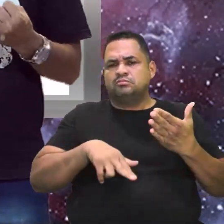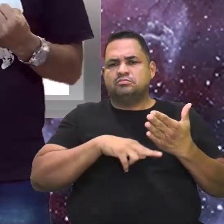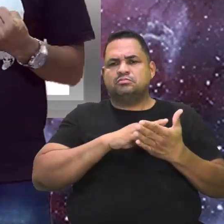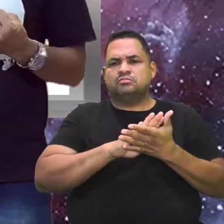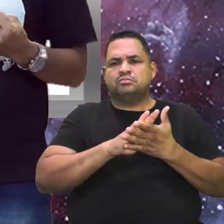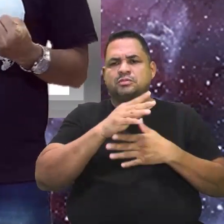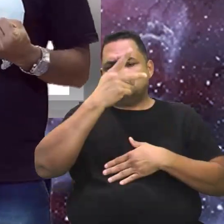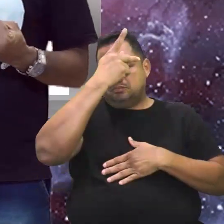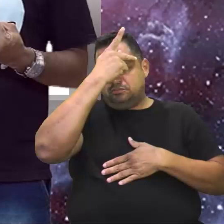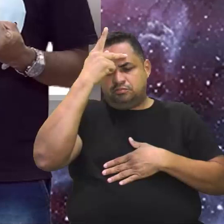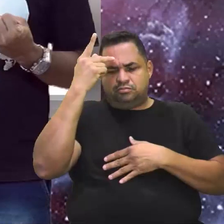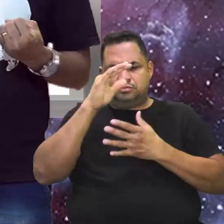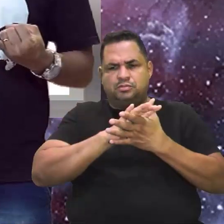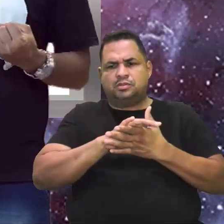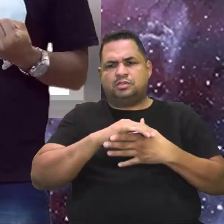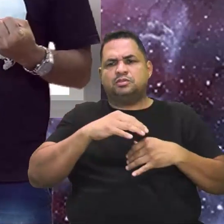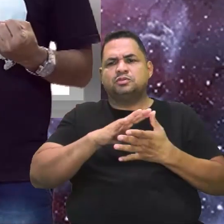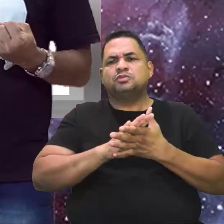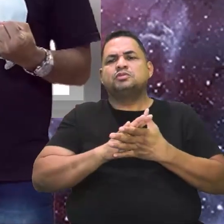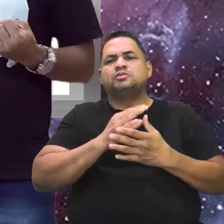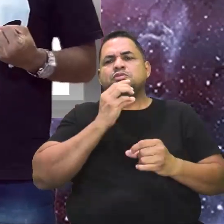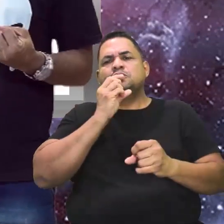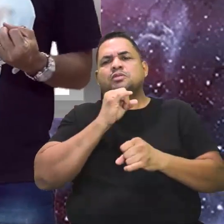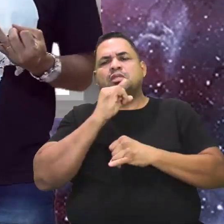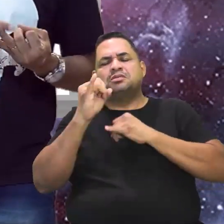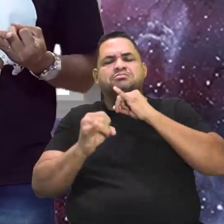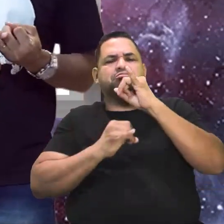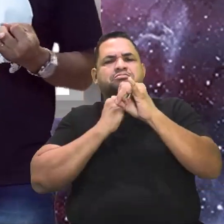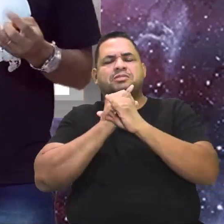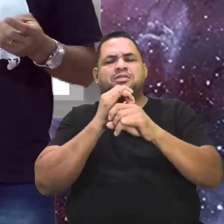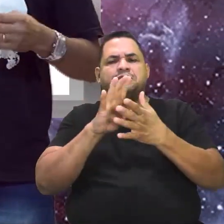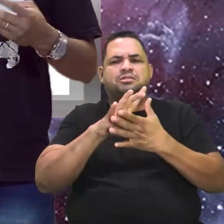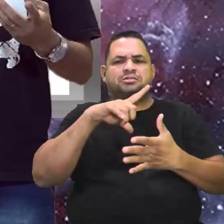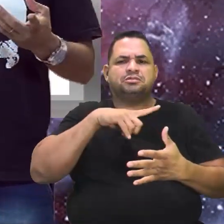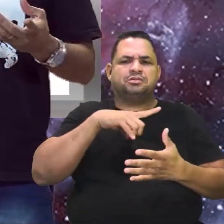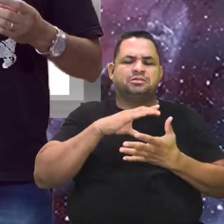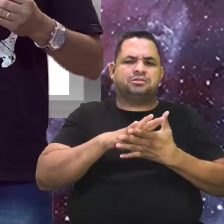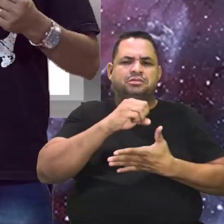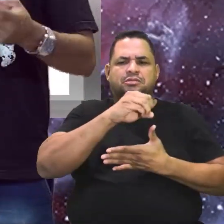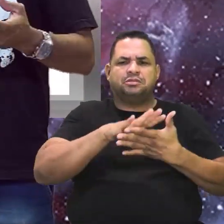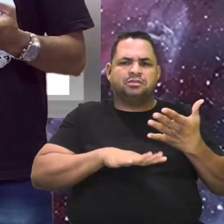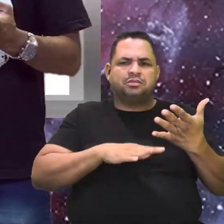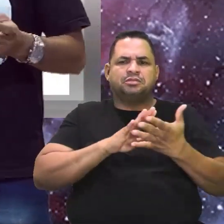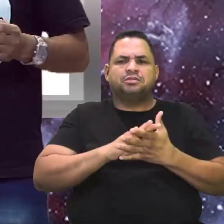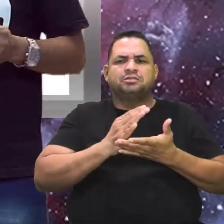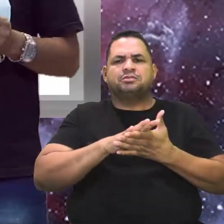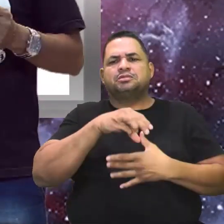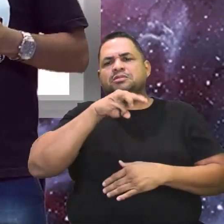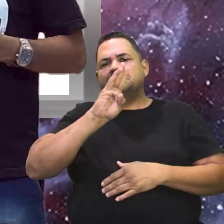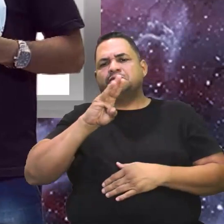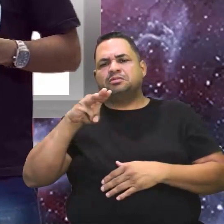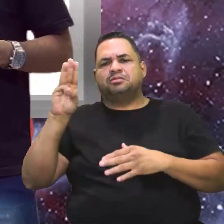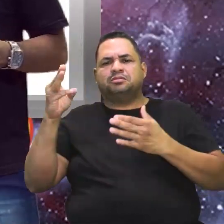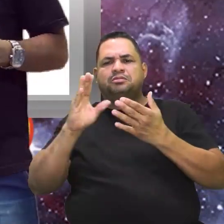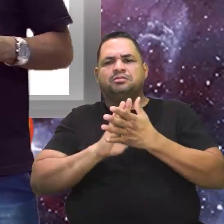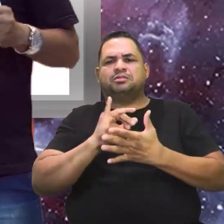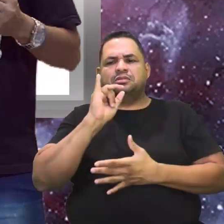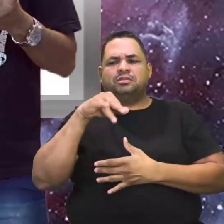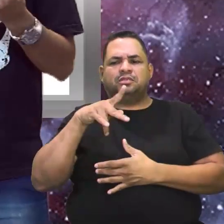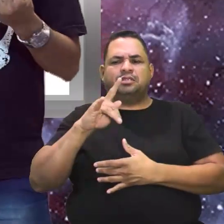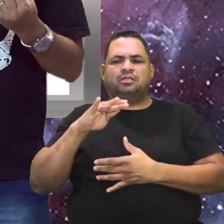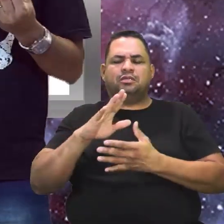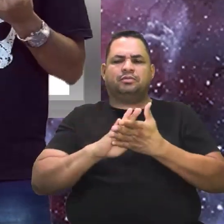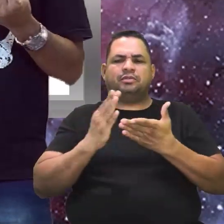várias pessoas no YouTube que resolveram aquela questão. Tem as questões resolvidas e comentadas nos sites por aí do